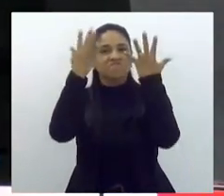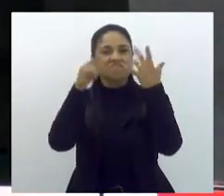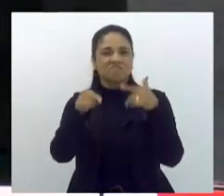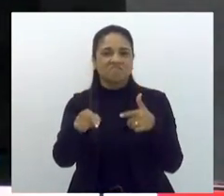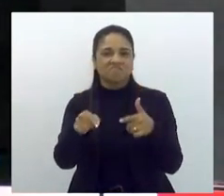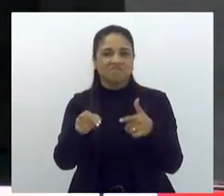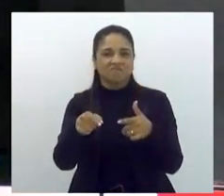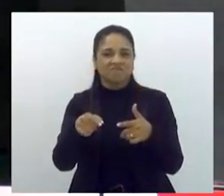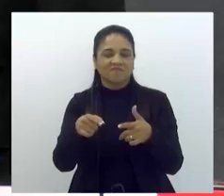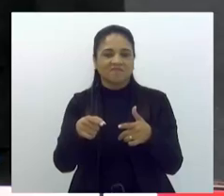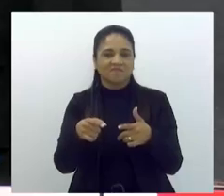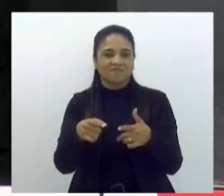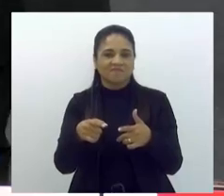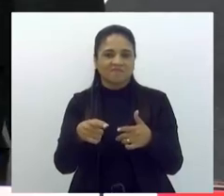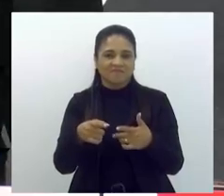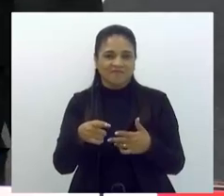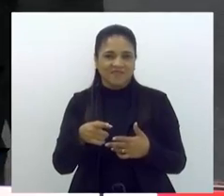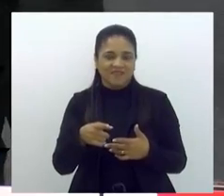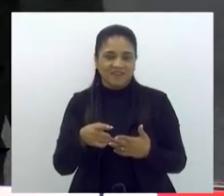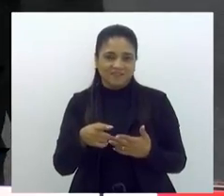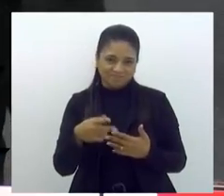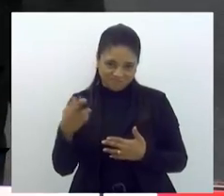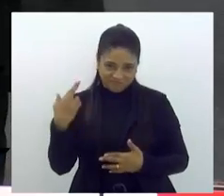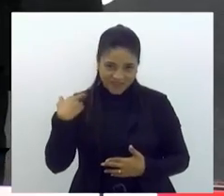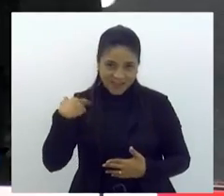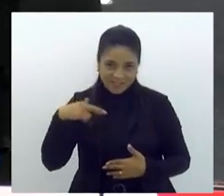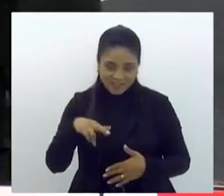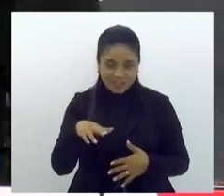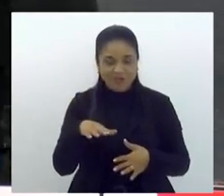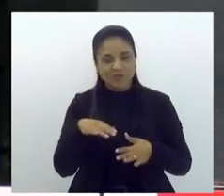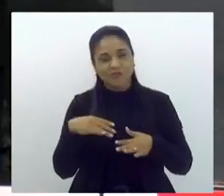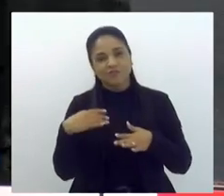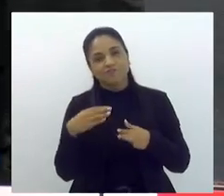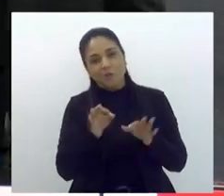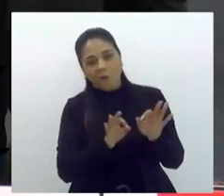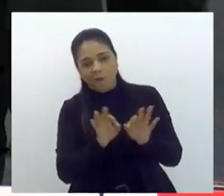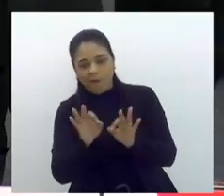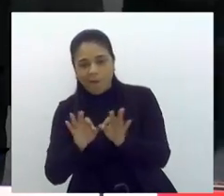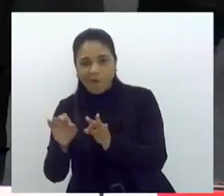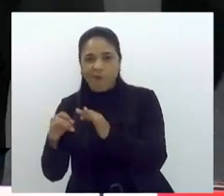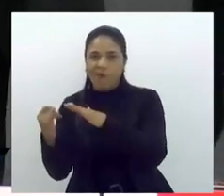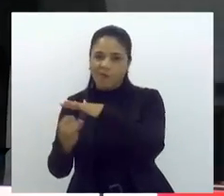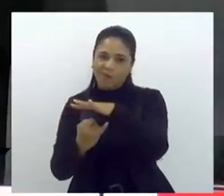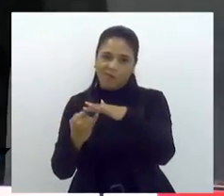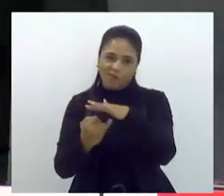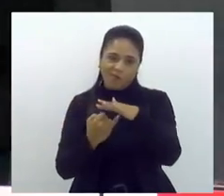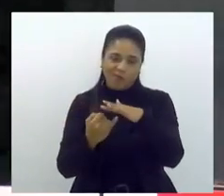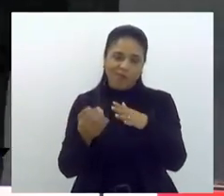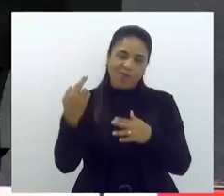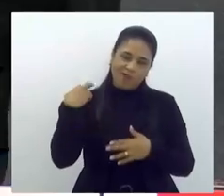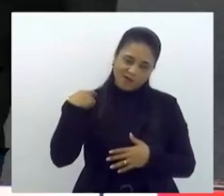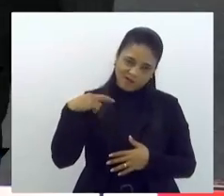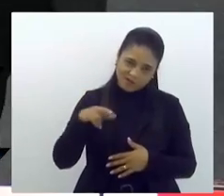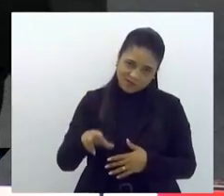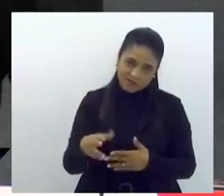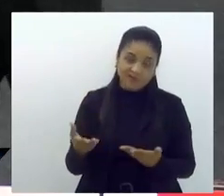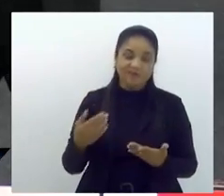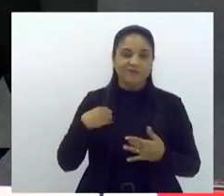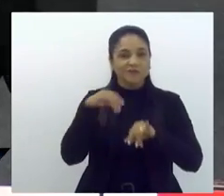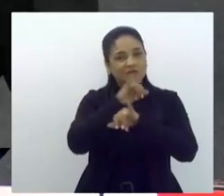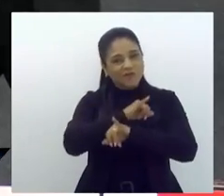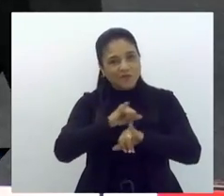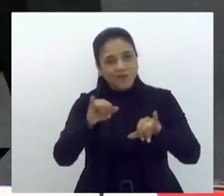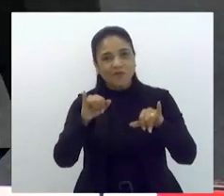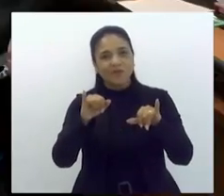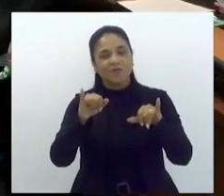dessas outras forças dessas organizações também religiosas Então queria aqui declarar